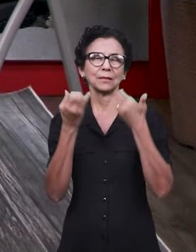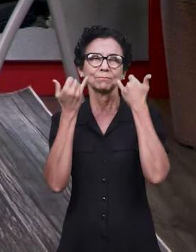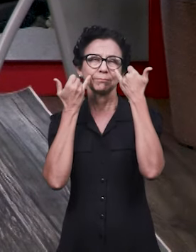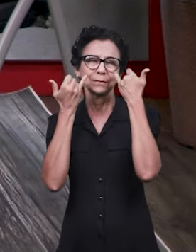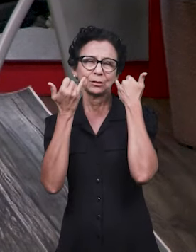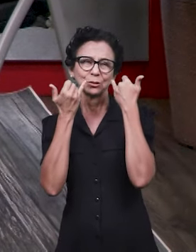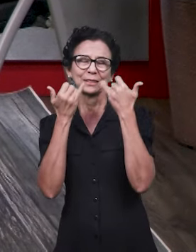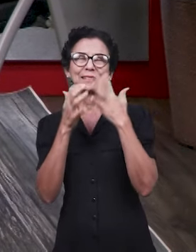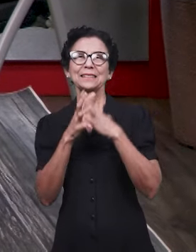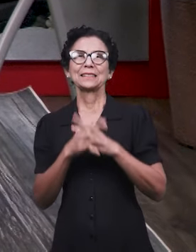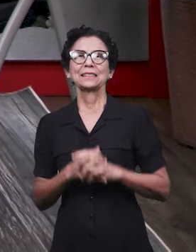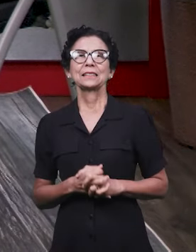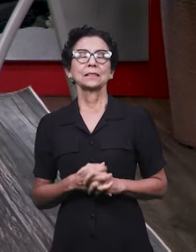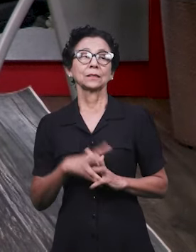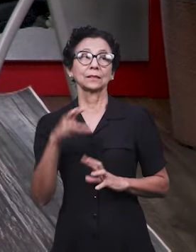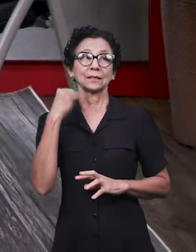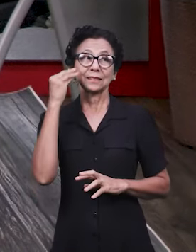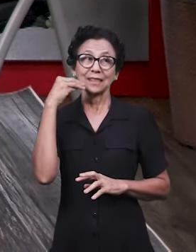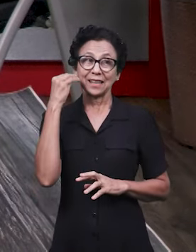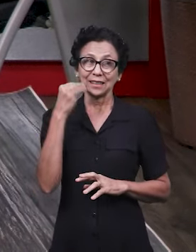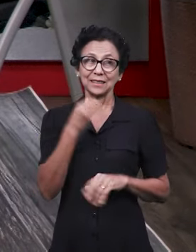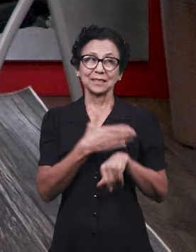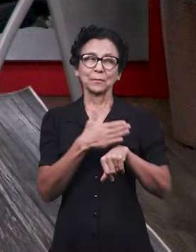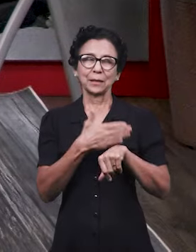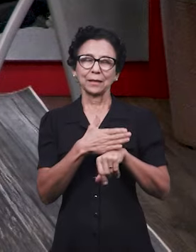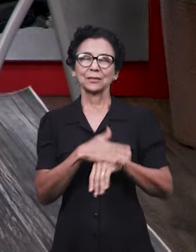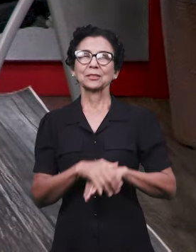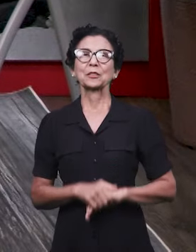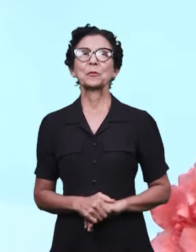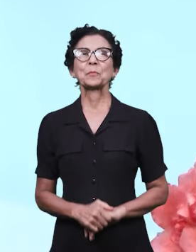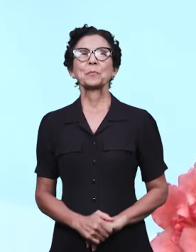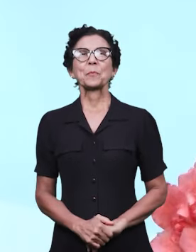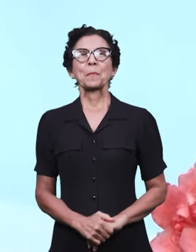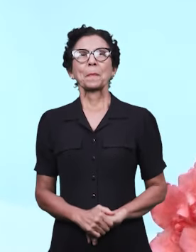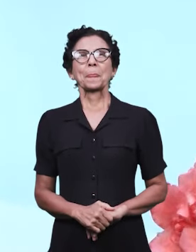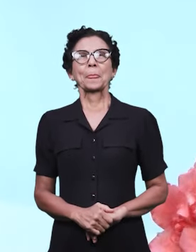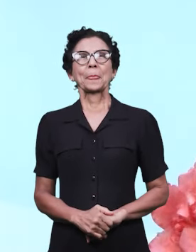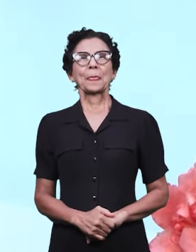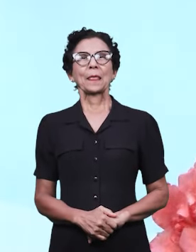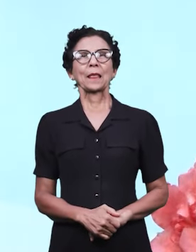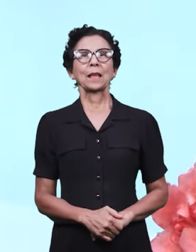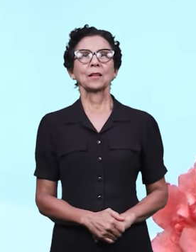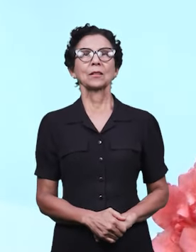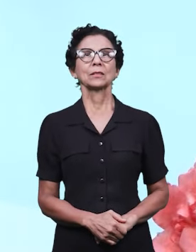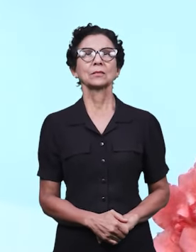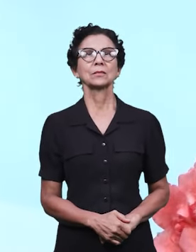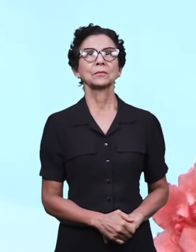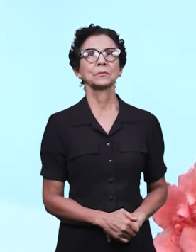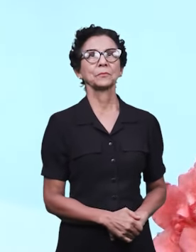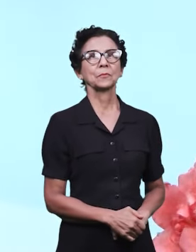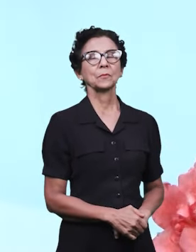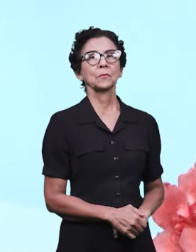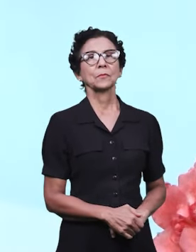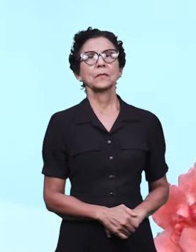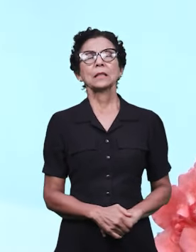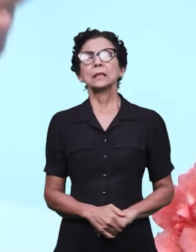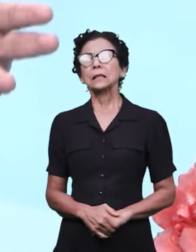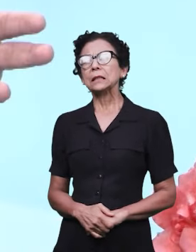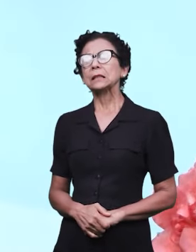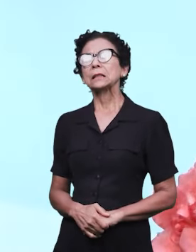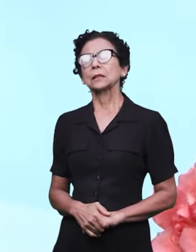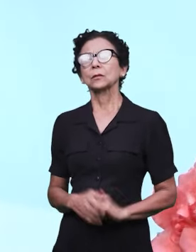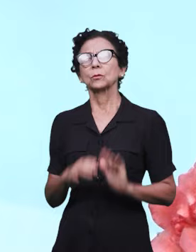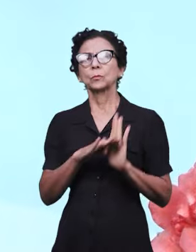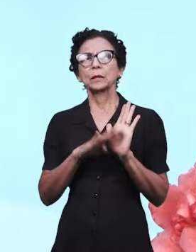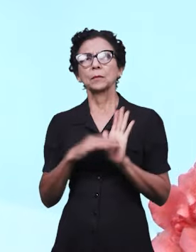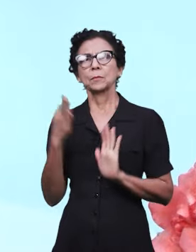informações e suas experiências, né, na prática. Amém. Nós fizemos, então, um primeiro momento sobre as